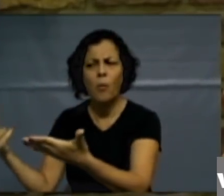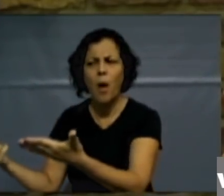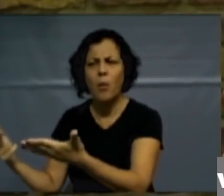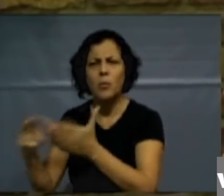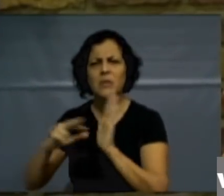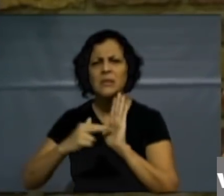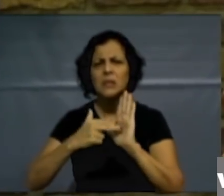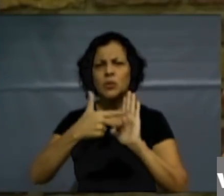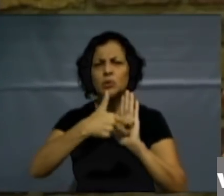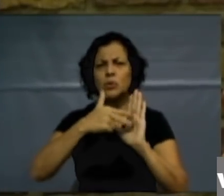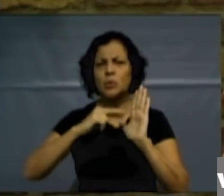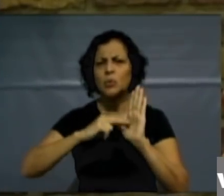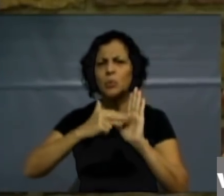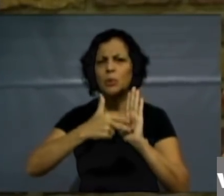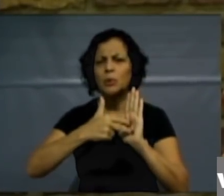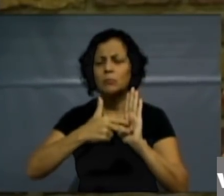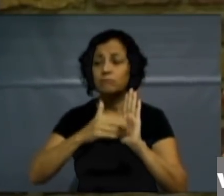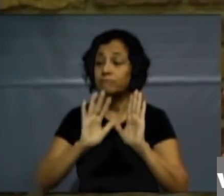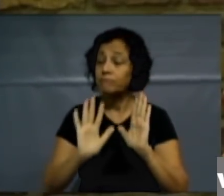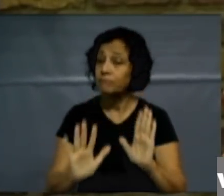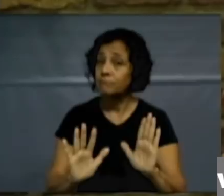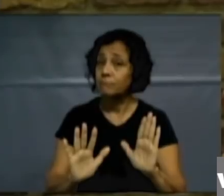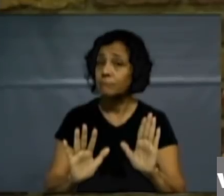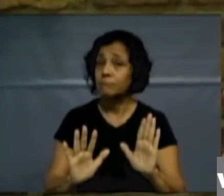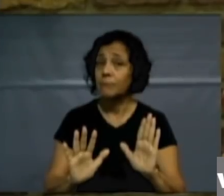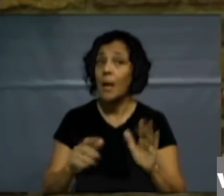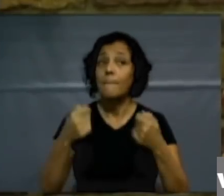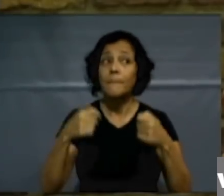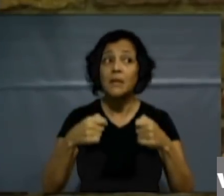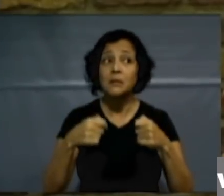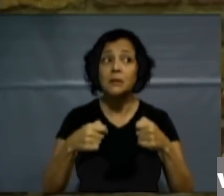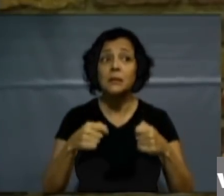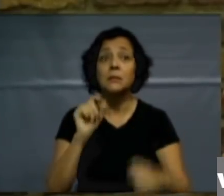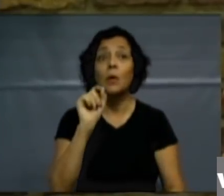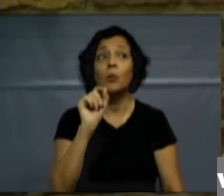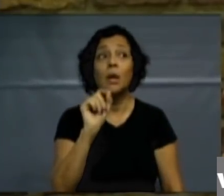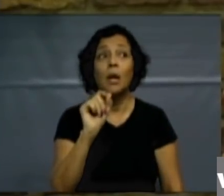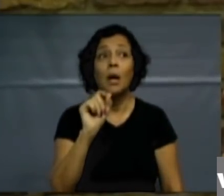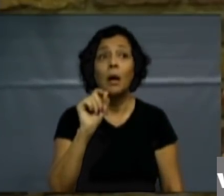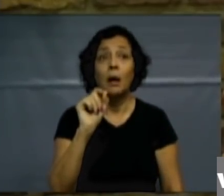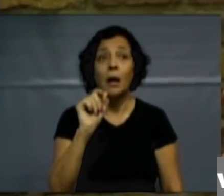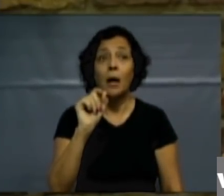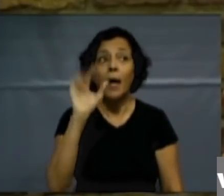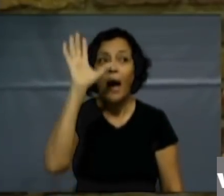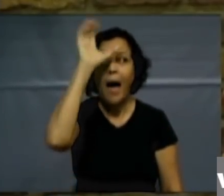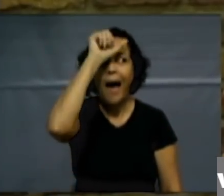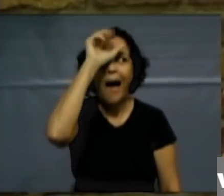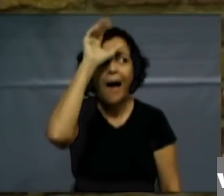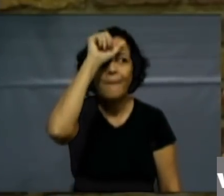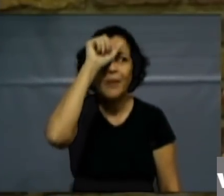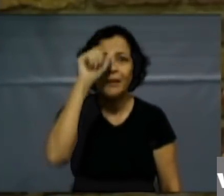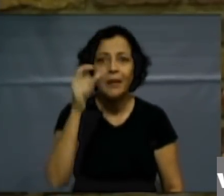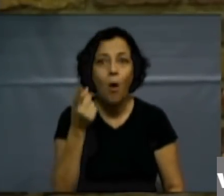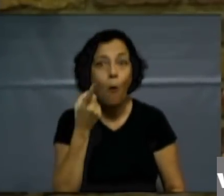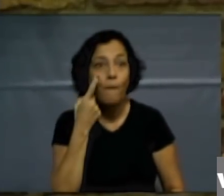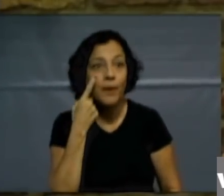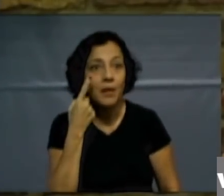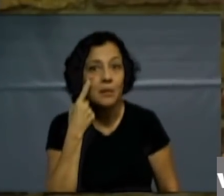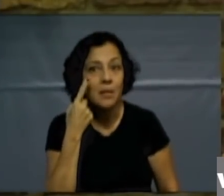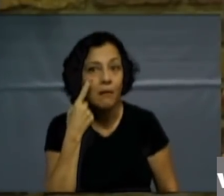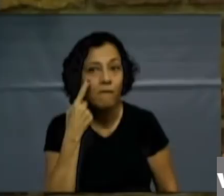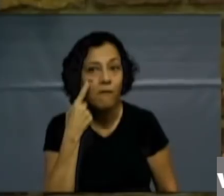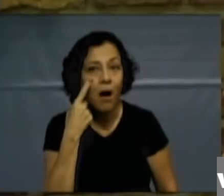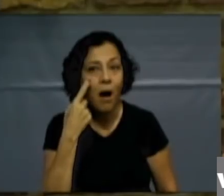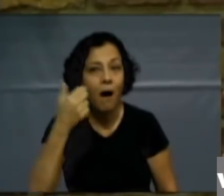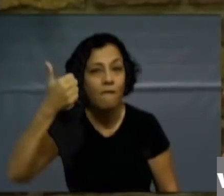vermelho. Por isso que aprendi isso com Marcelo Turra, tá, gente? Ele deve estar me ouvindo aí em algum lugar. Por isso que sempre perguntam para mim,